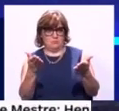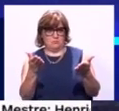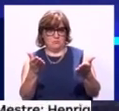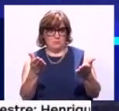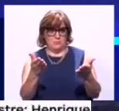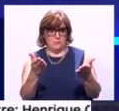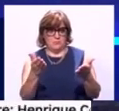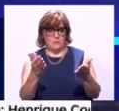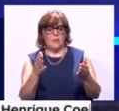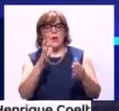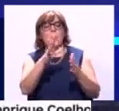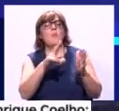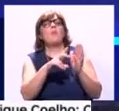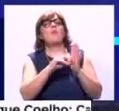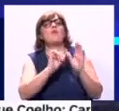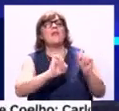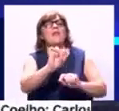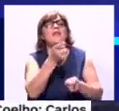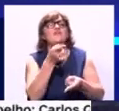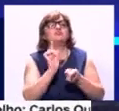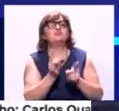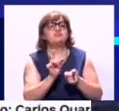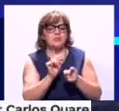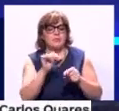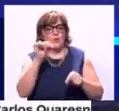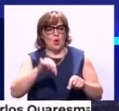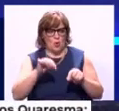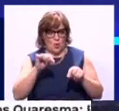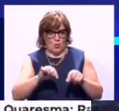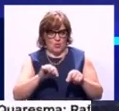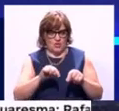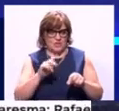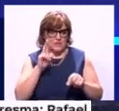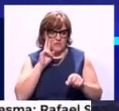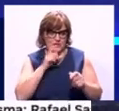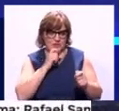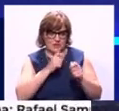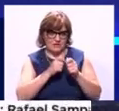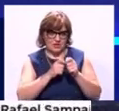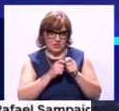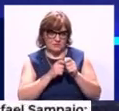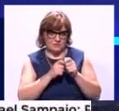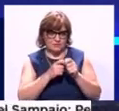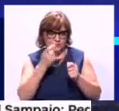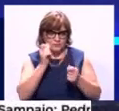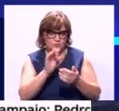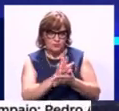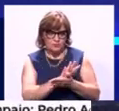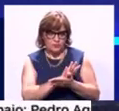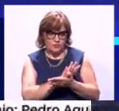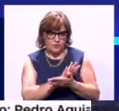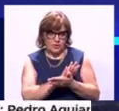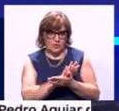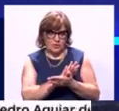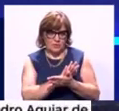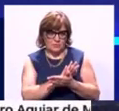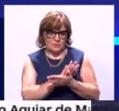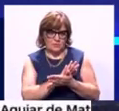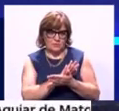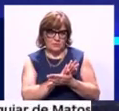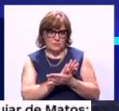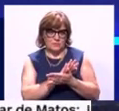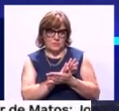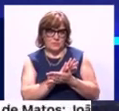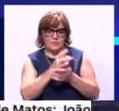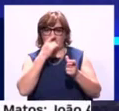E o que é que modelo é que se propõe, então? Hoje li uma entrevista... num jornal, em